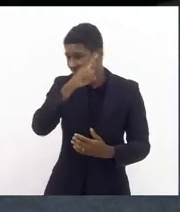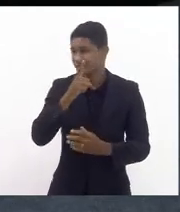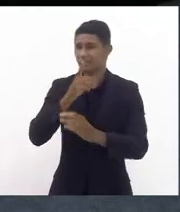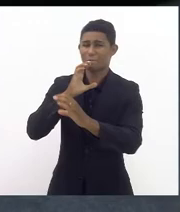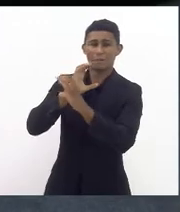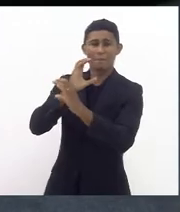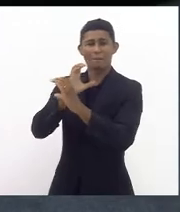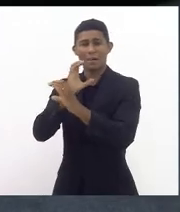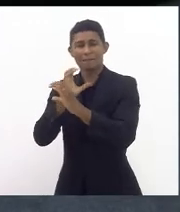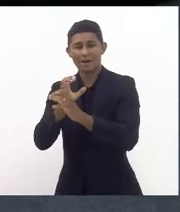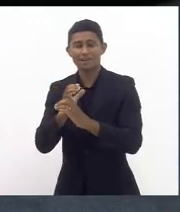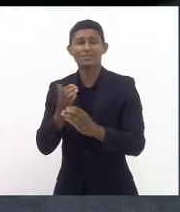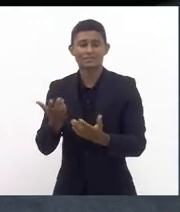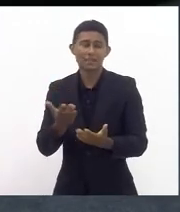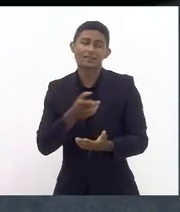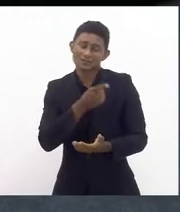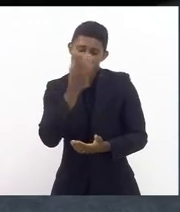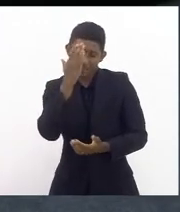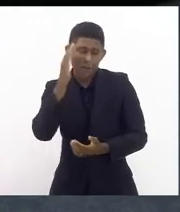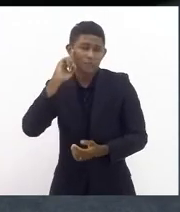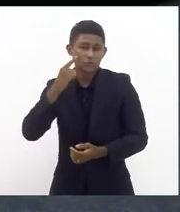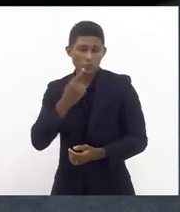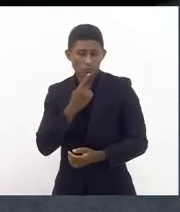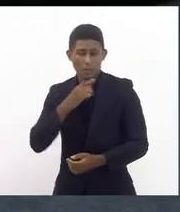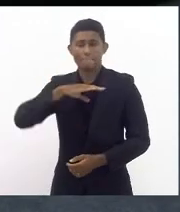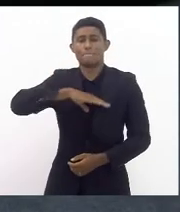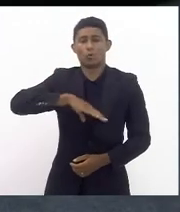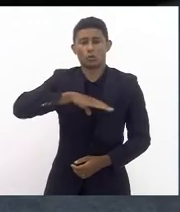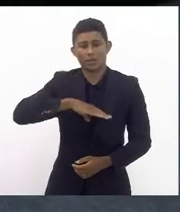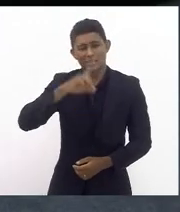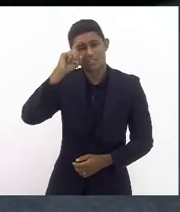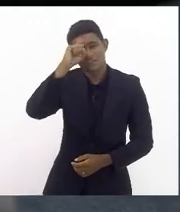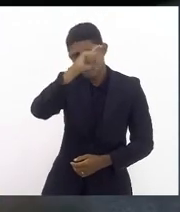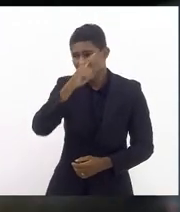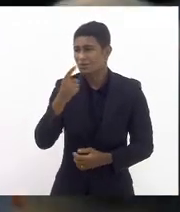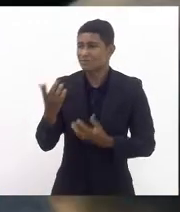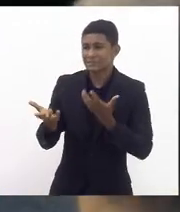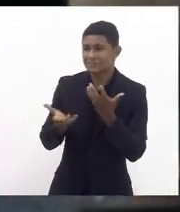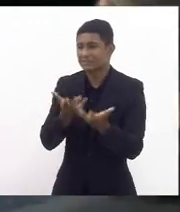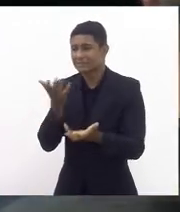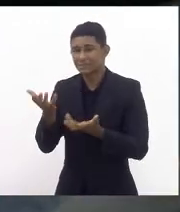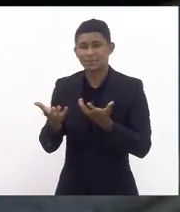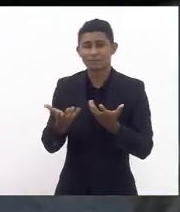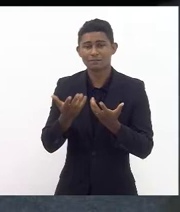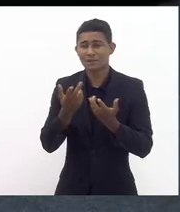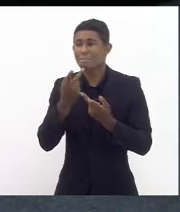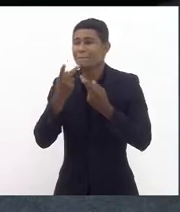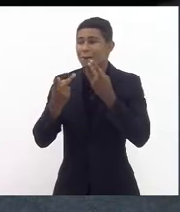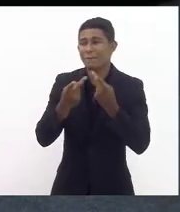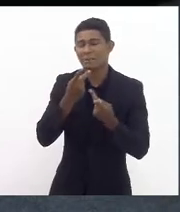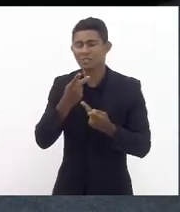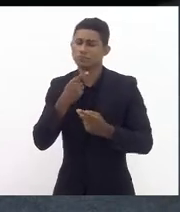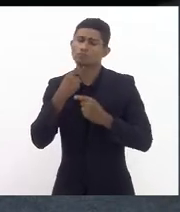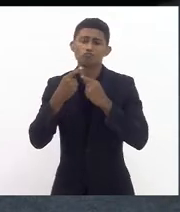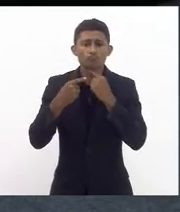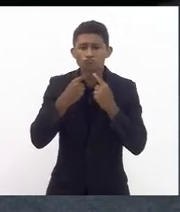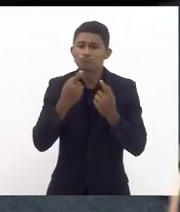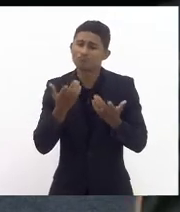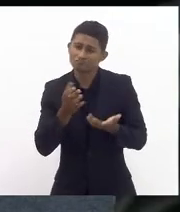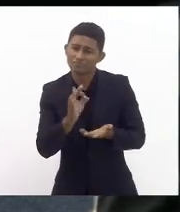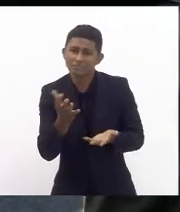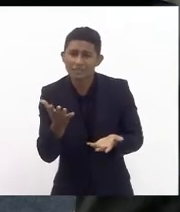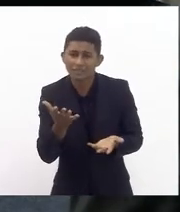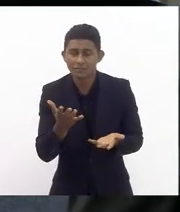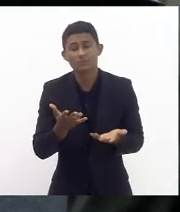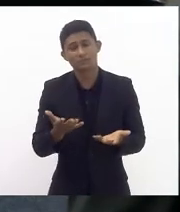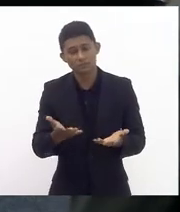comunicar em língua portuguesa, quando é o caso das mulheres surdas. Aliás, em língua falada nenhuma. Muitas vezes elas já